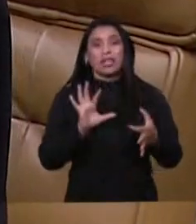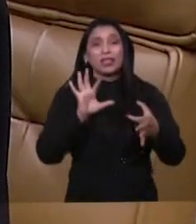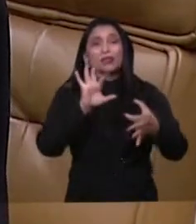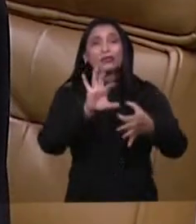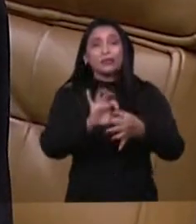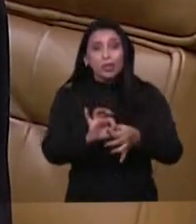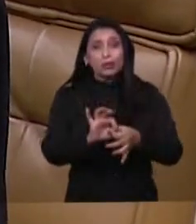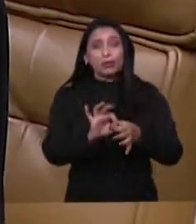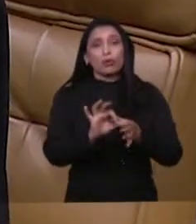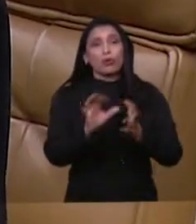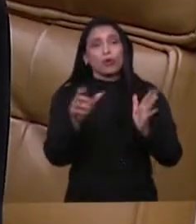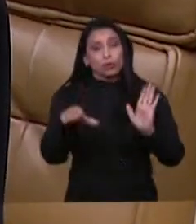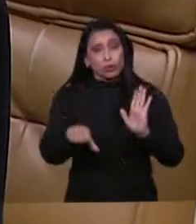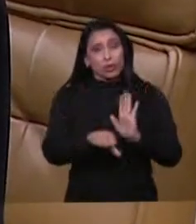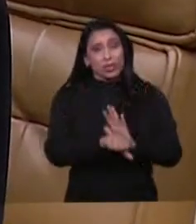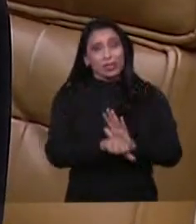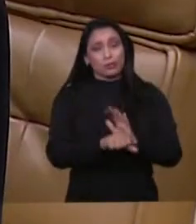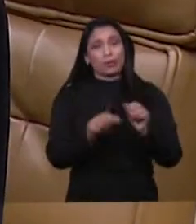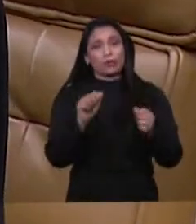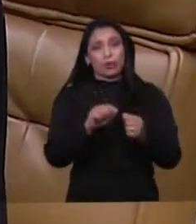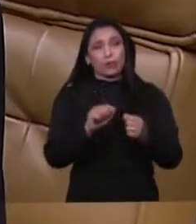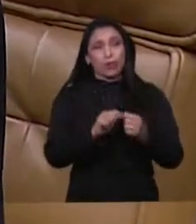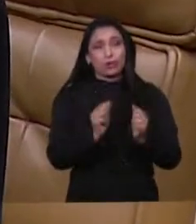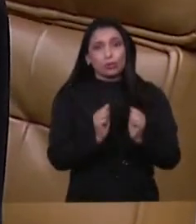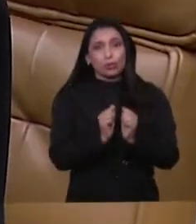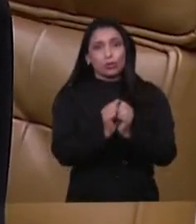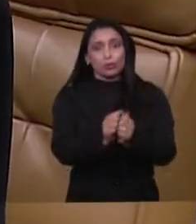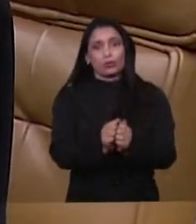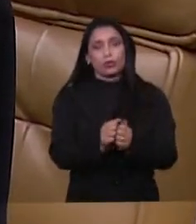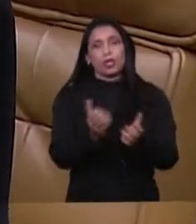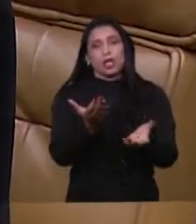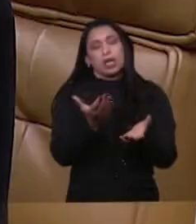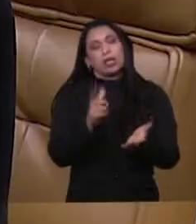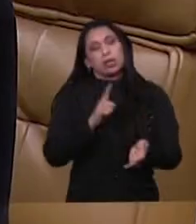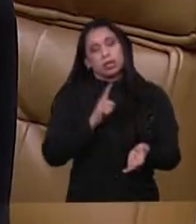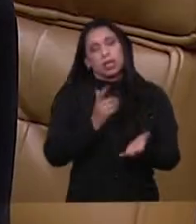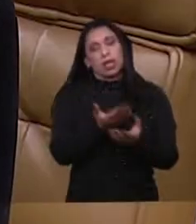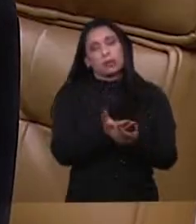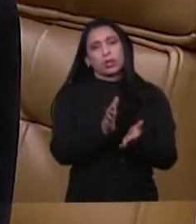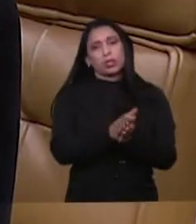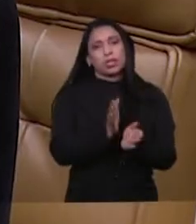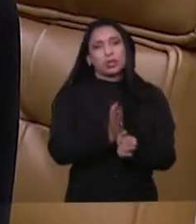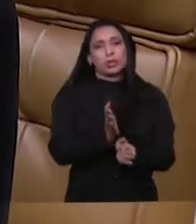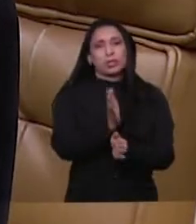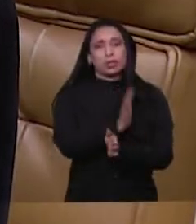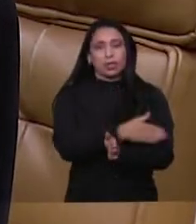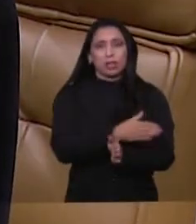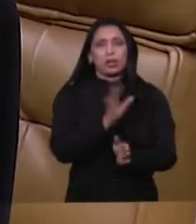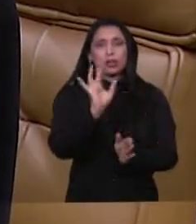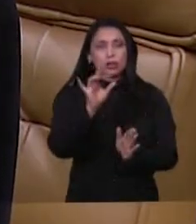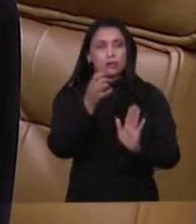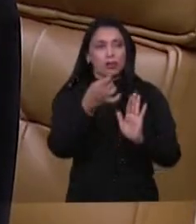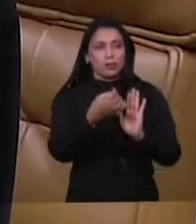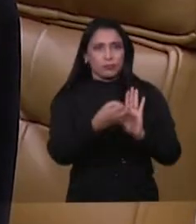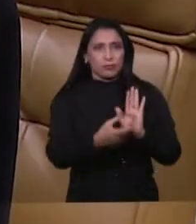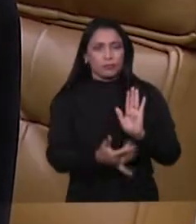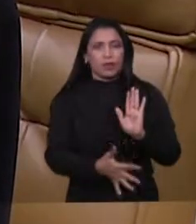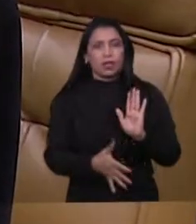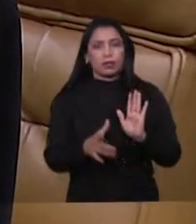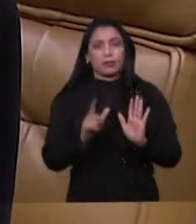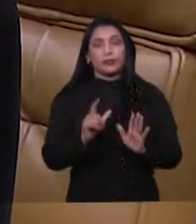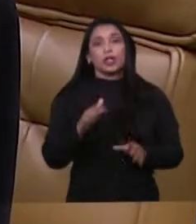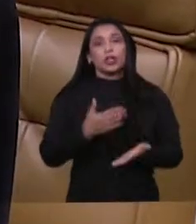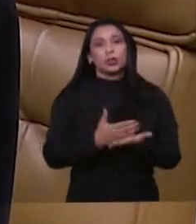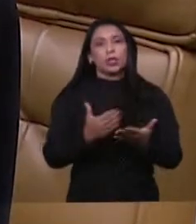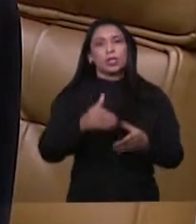e a prática delituosa. Cito aqui precedentes desse Supremo Tribunal Federal. Como já adiantei no início do voto,